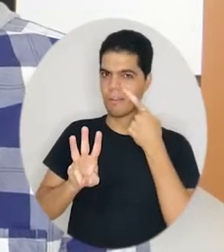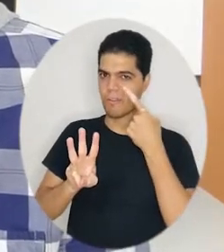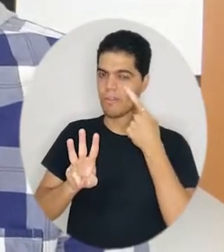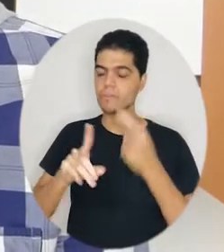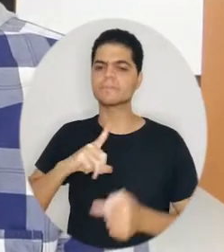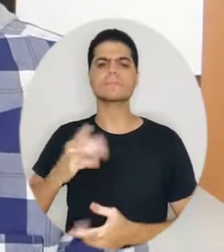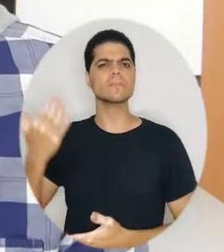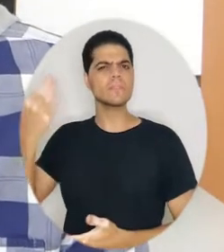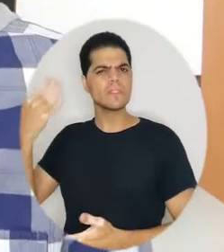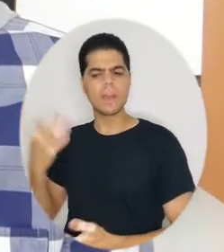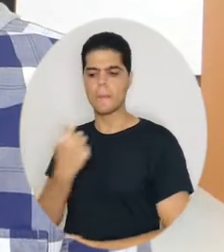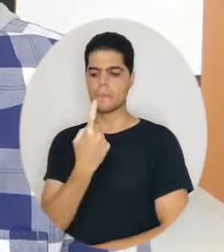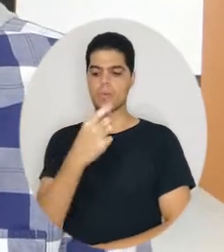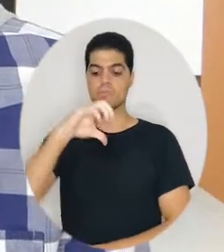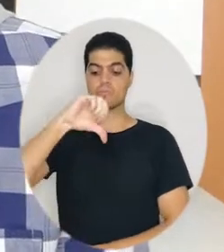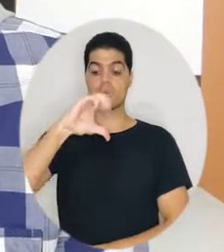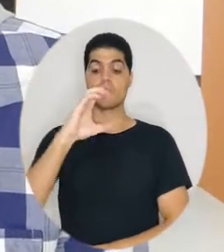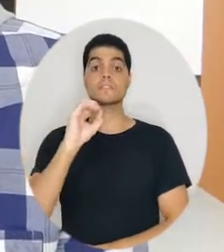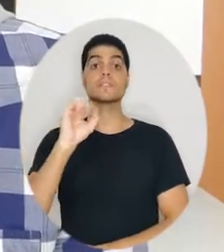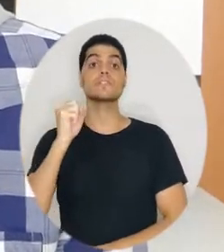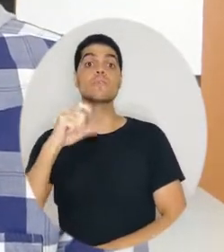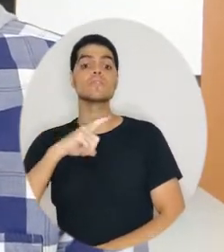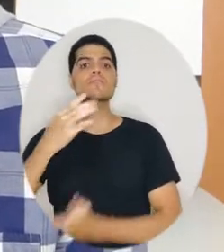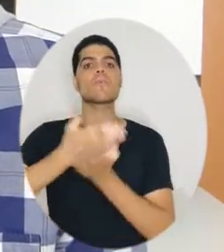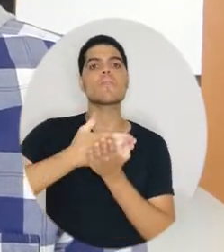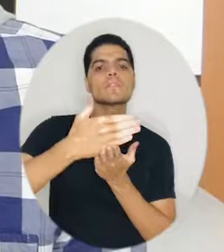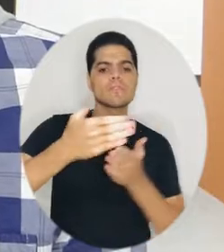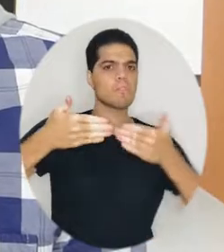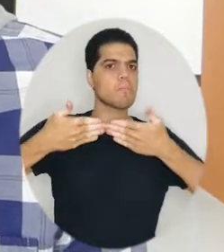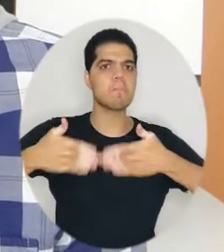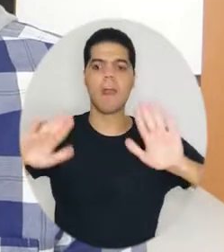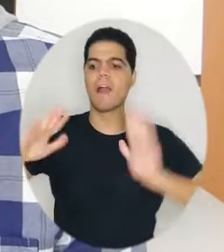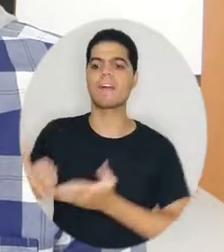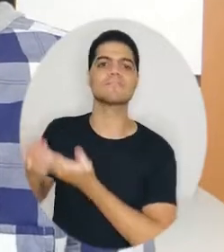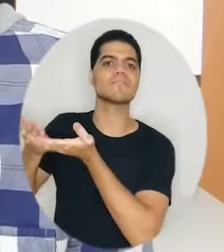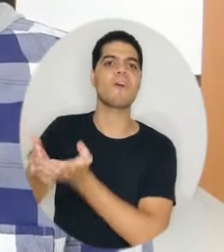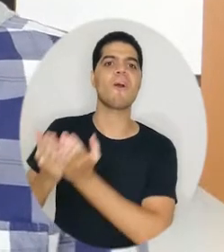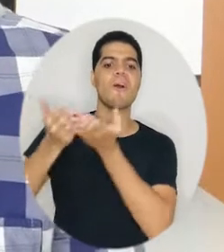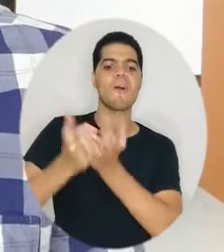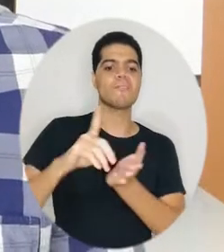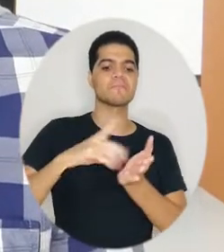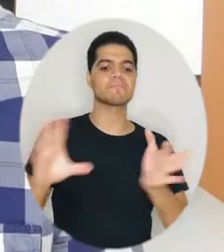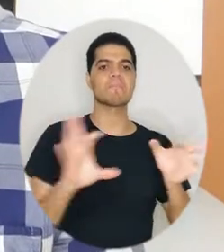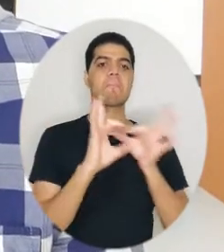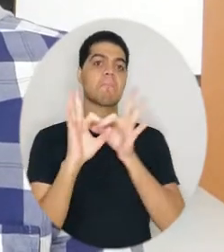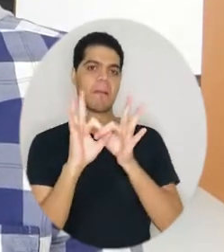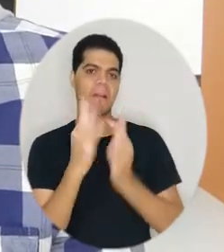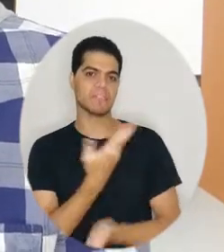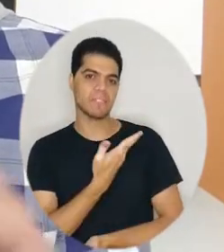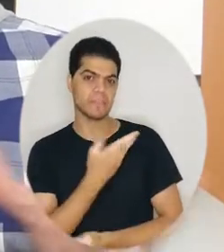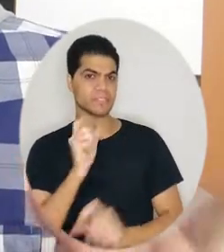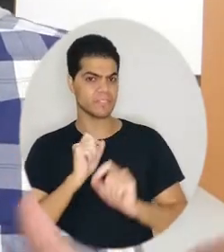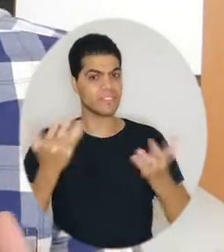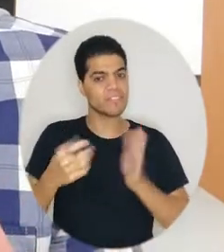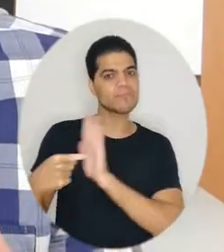comemoração começou em 1908 com o centenário da abertura dos portos às Nações amigas Nesse contexto foi feita a